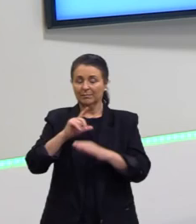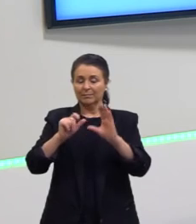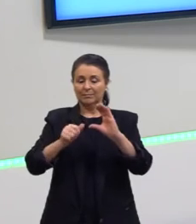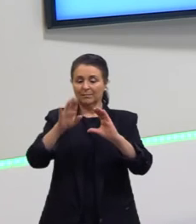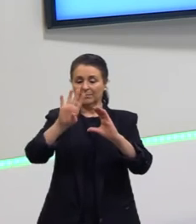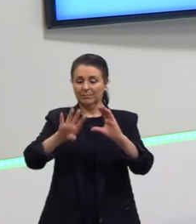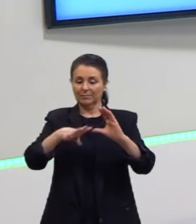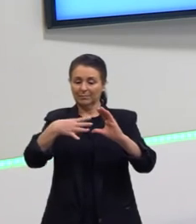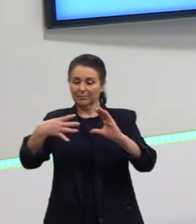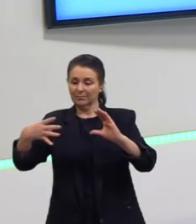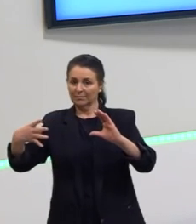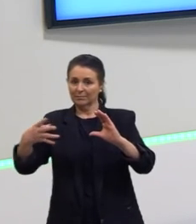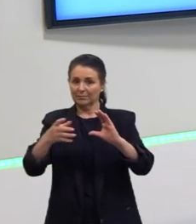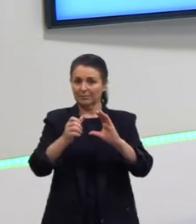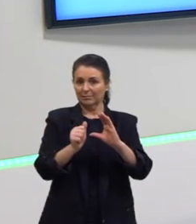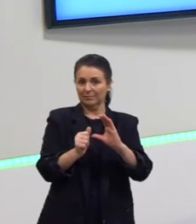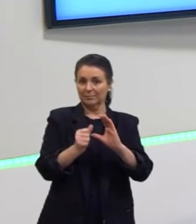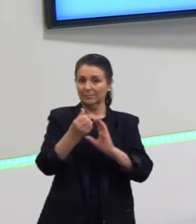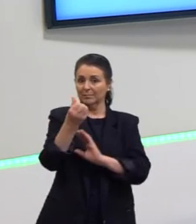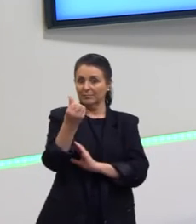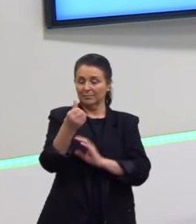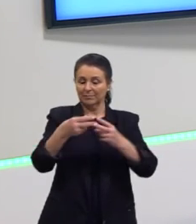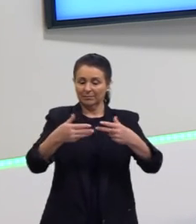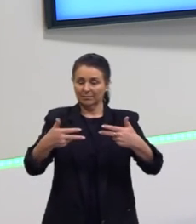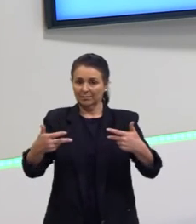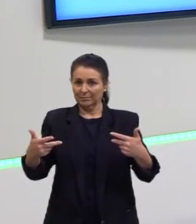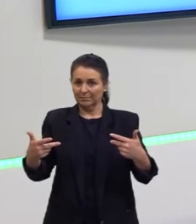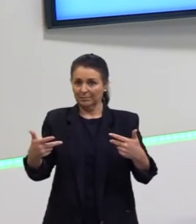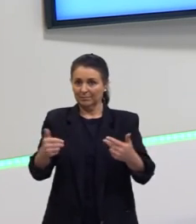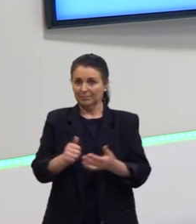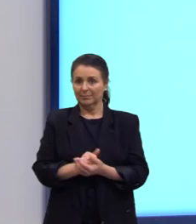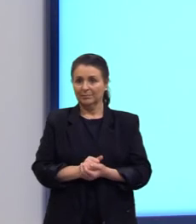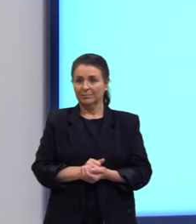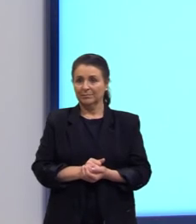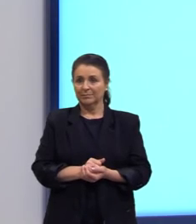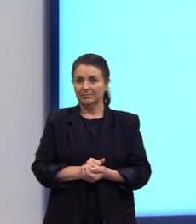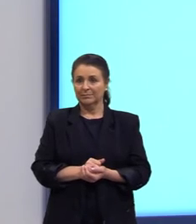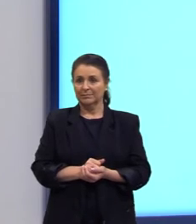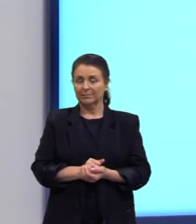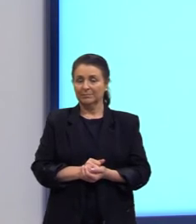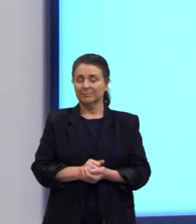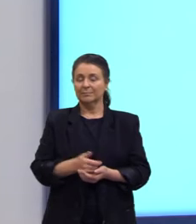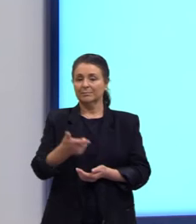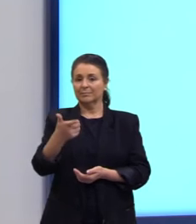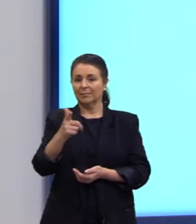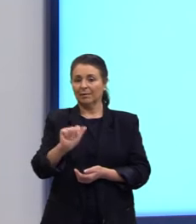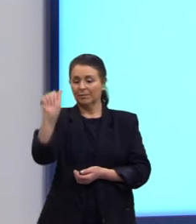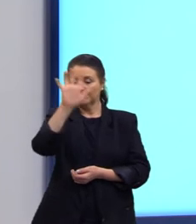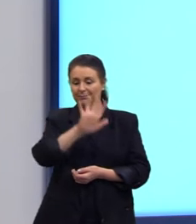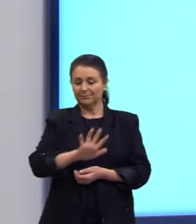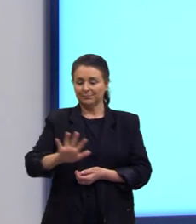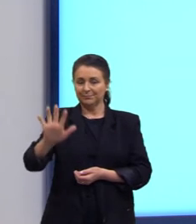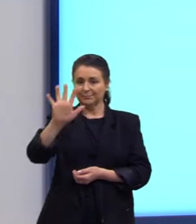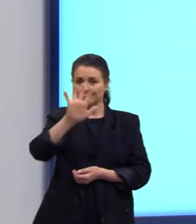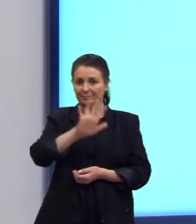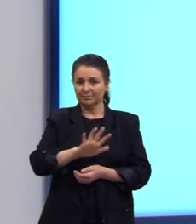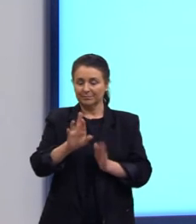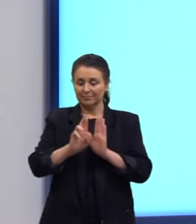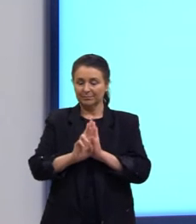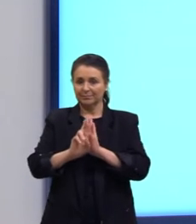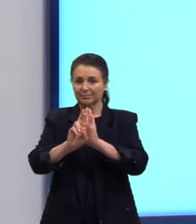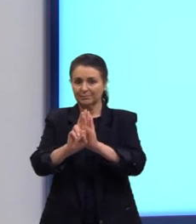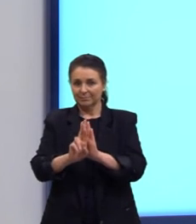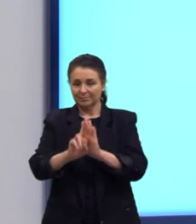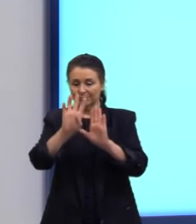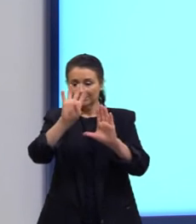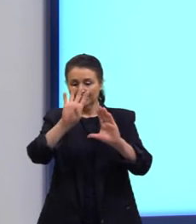matriz A que possuía então esses seis elementos aqui eu trouxe uma forma então genérica da gente representar